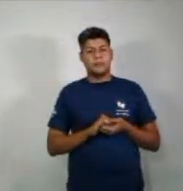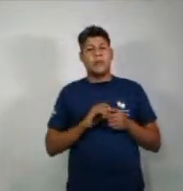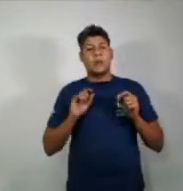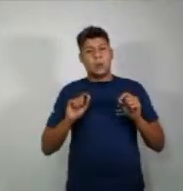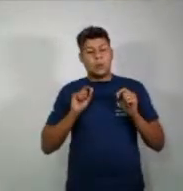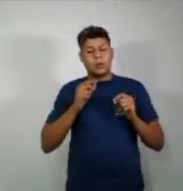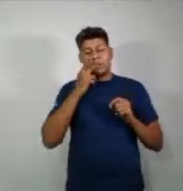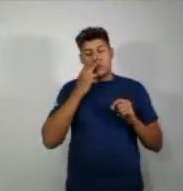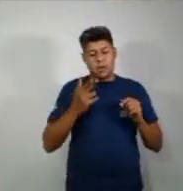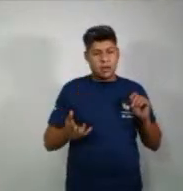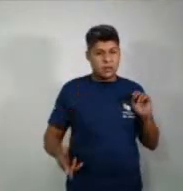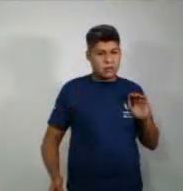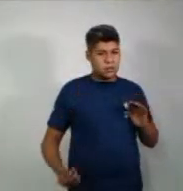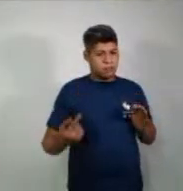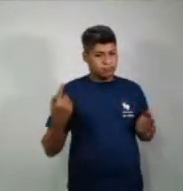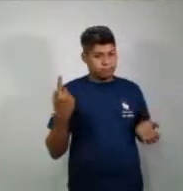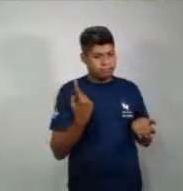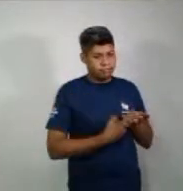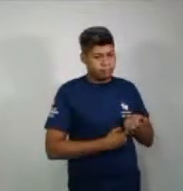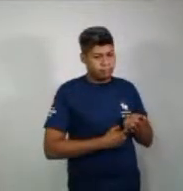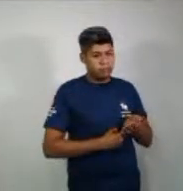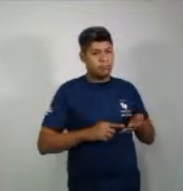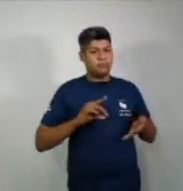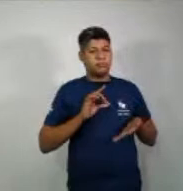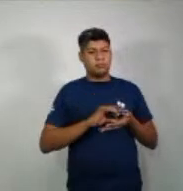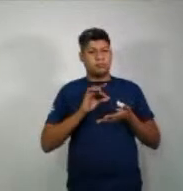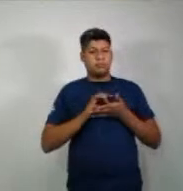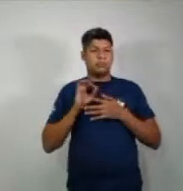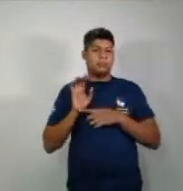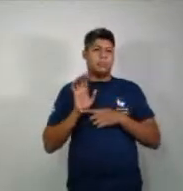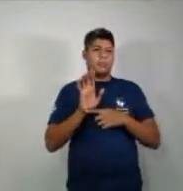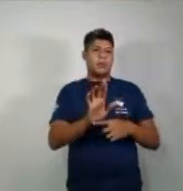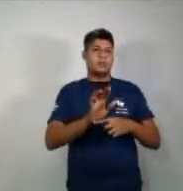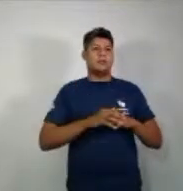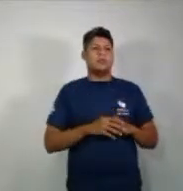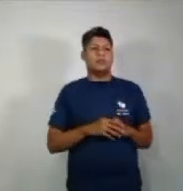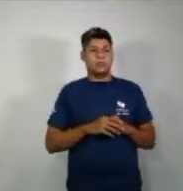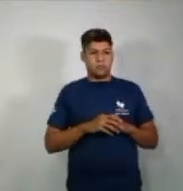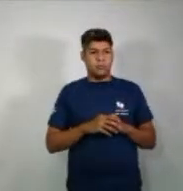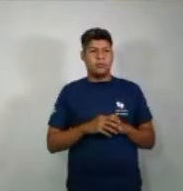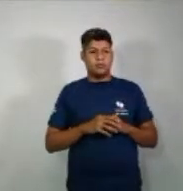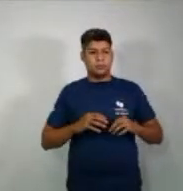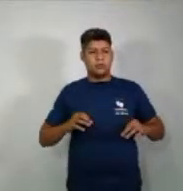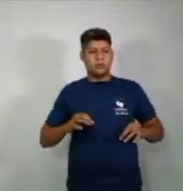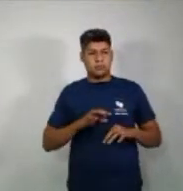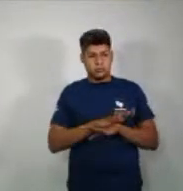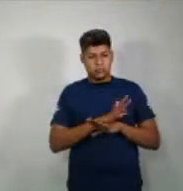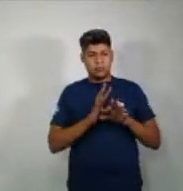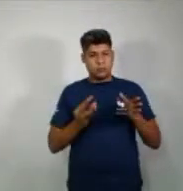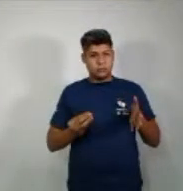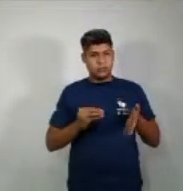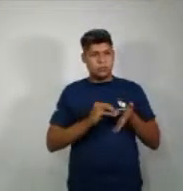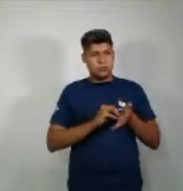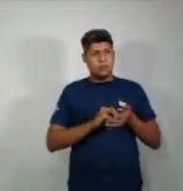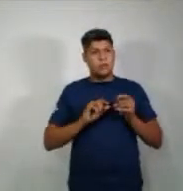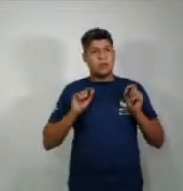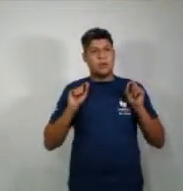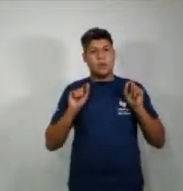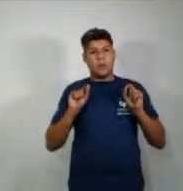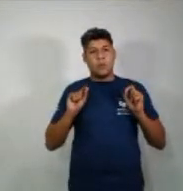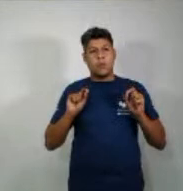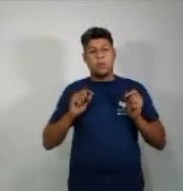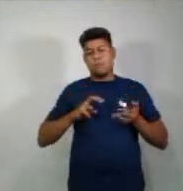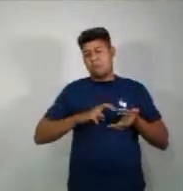ficou realmente favorável. Saiu uma pequena nota sobre isso no Correio da